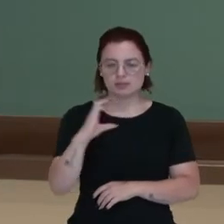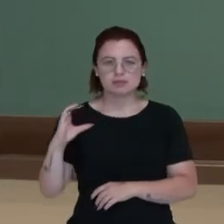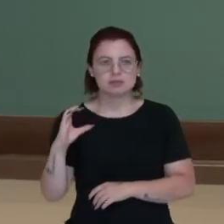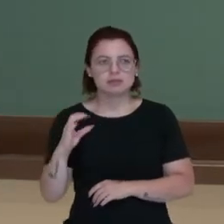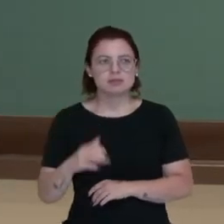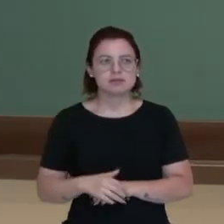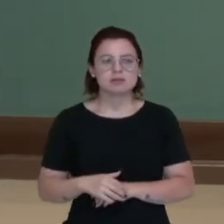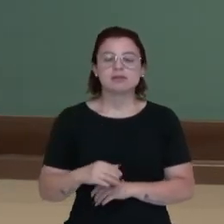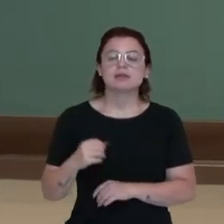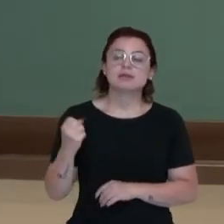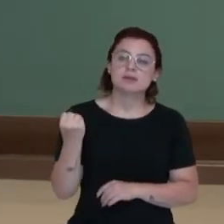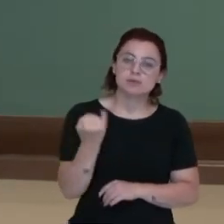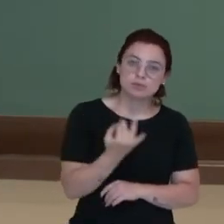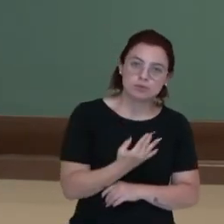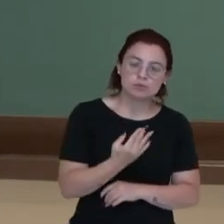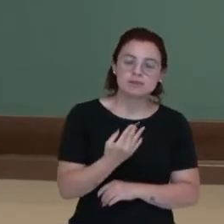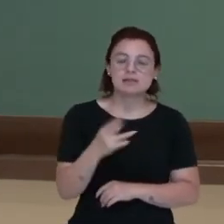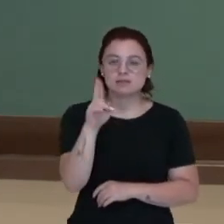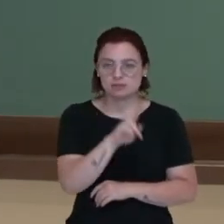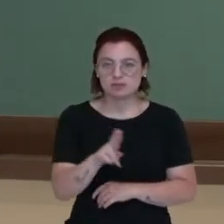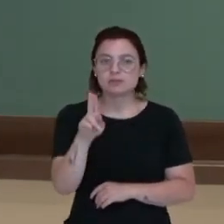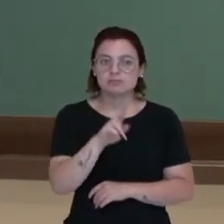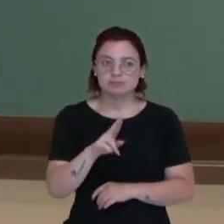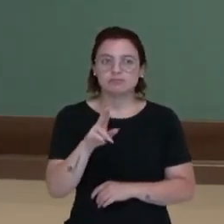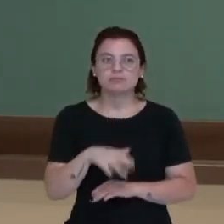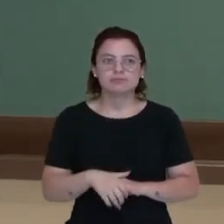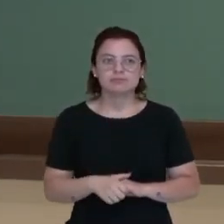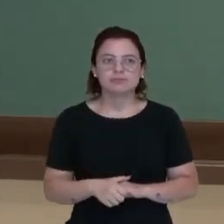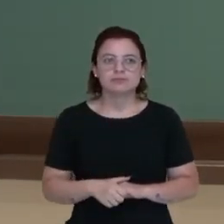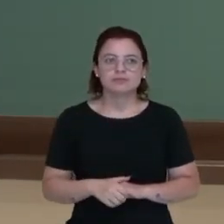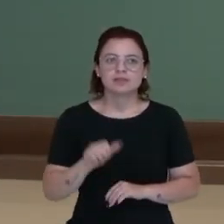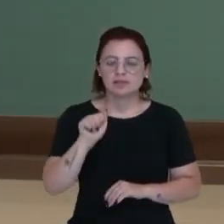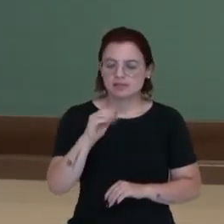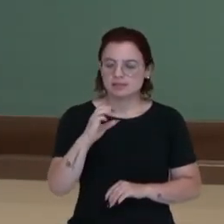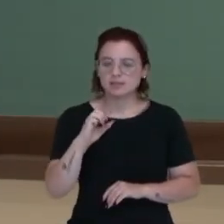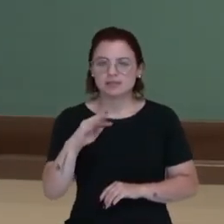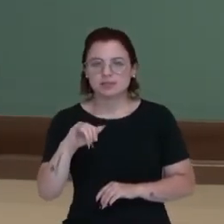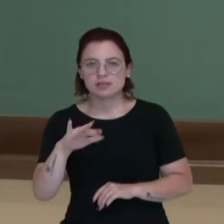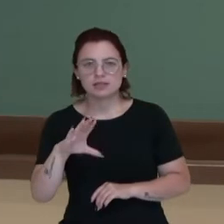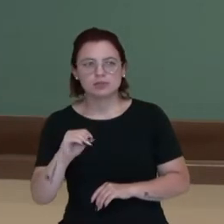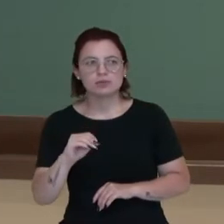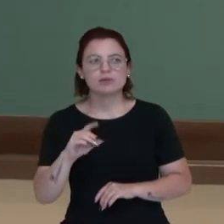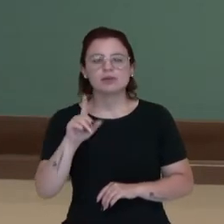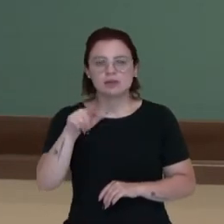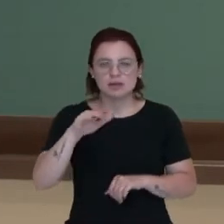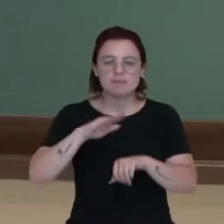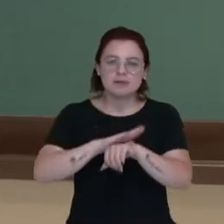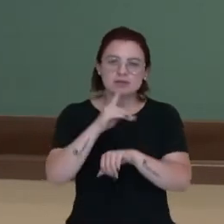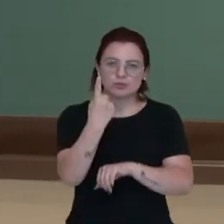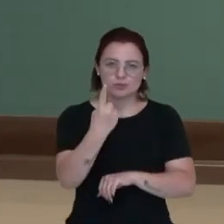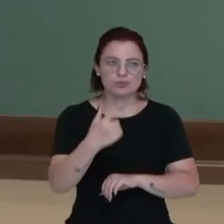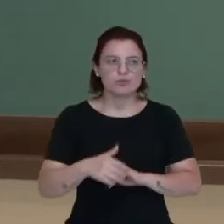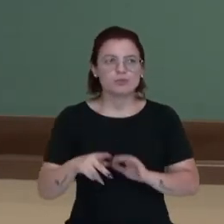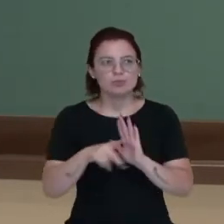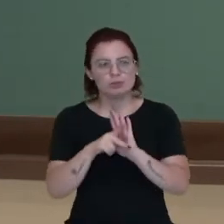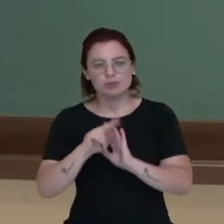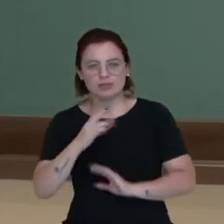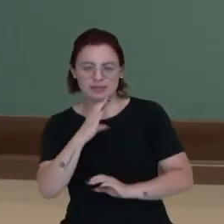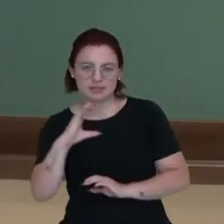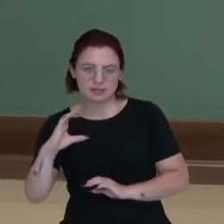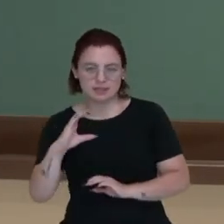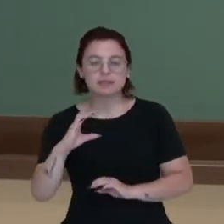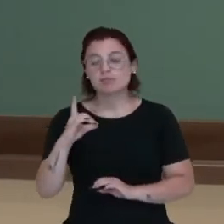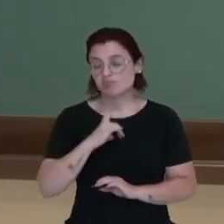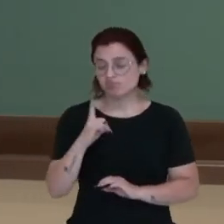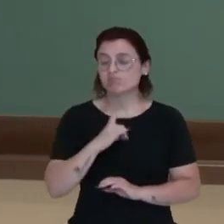e algumas aplicabilidades deles. O acetileno é mais um desses hidrocarbonetos que tem